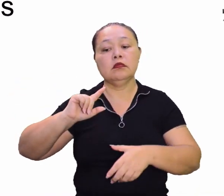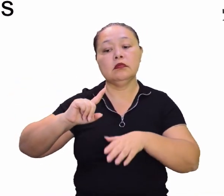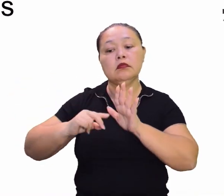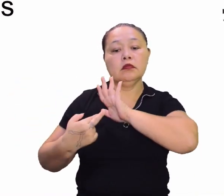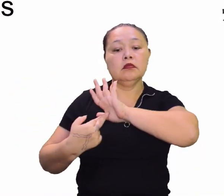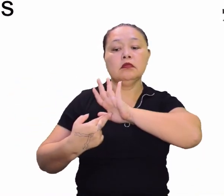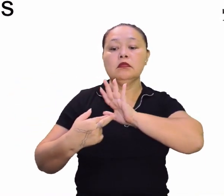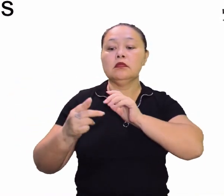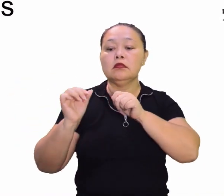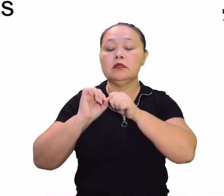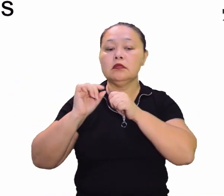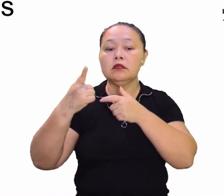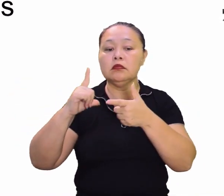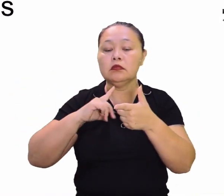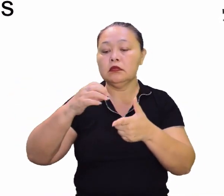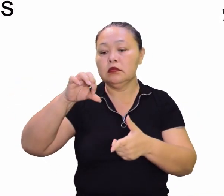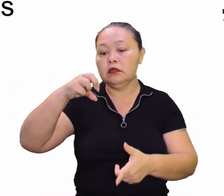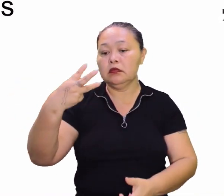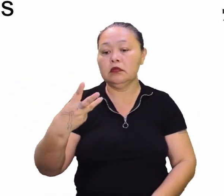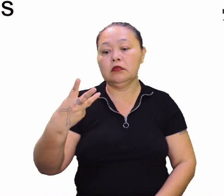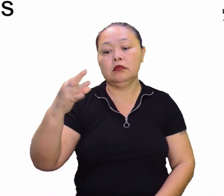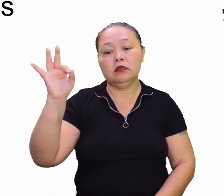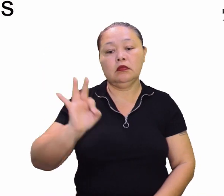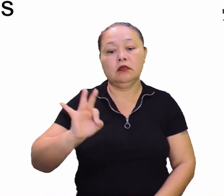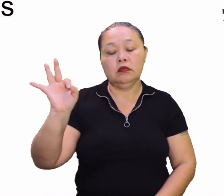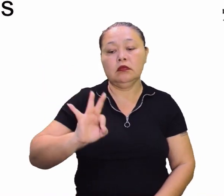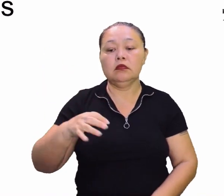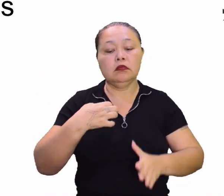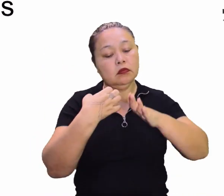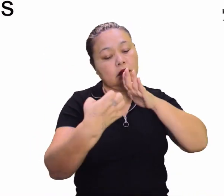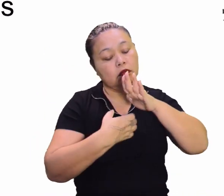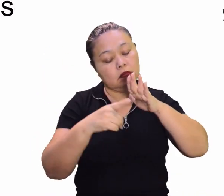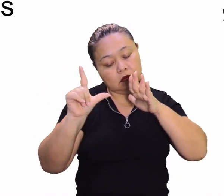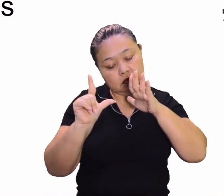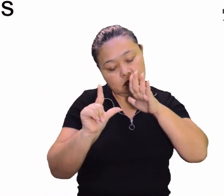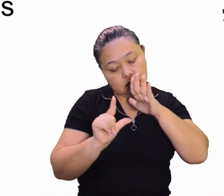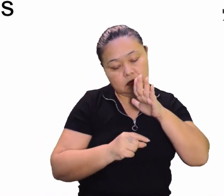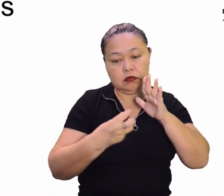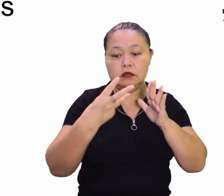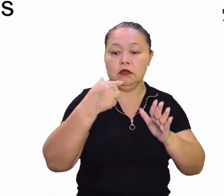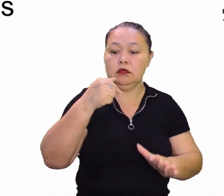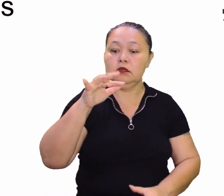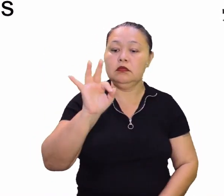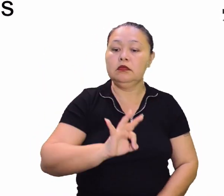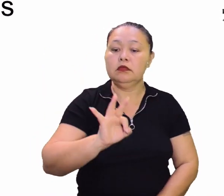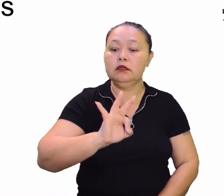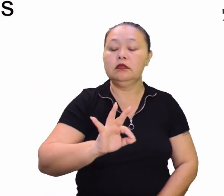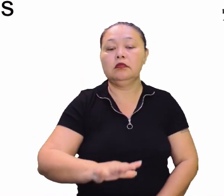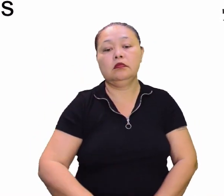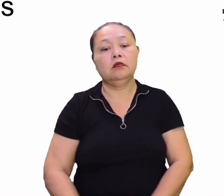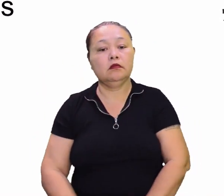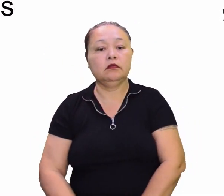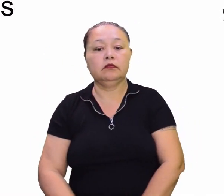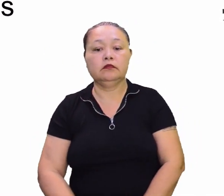aí 93%, e a indústria tem uma participação apenas de 7%.